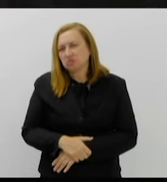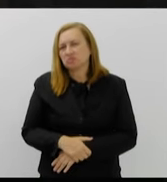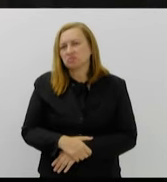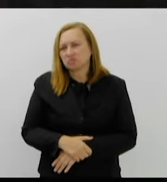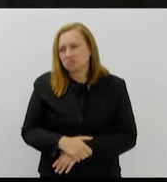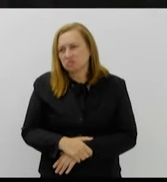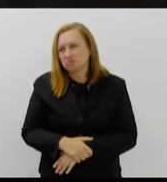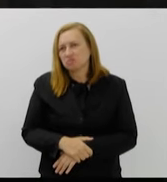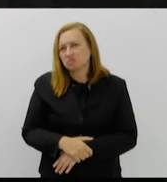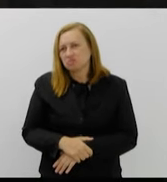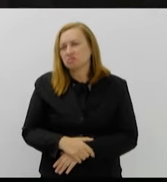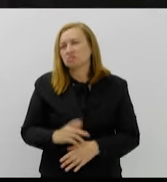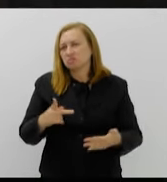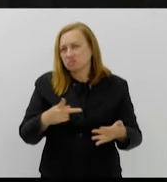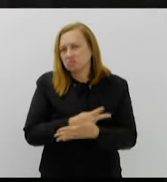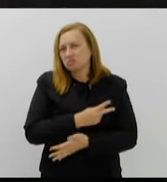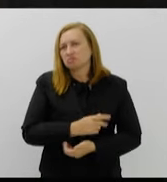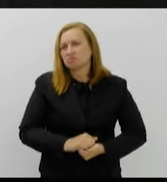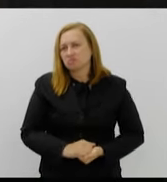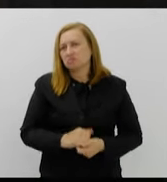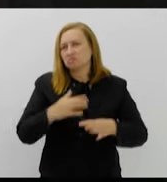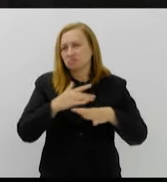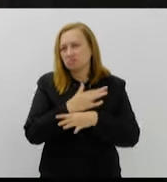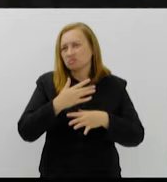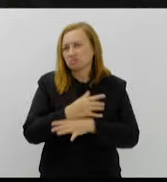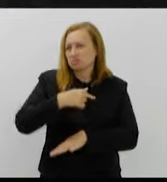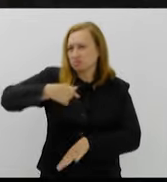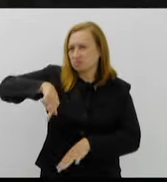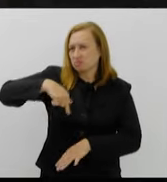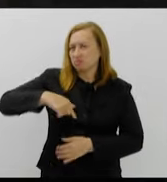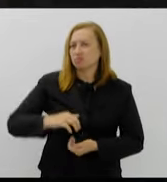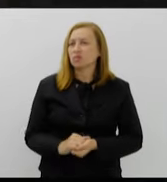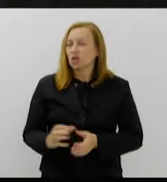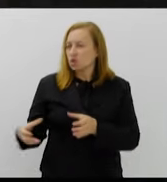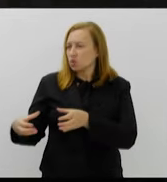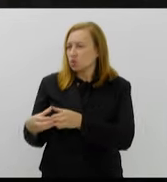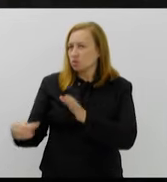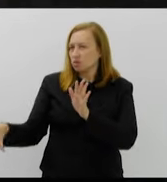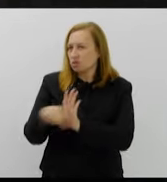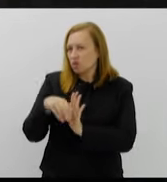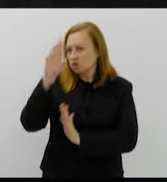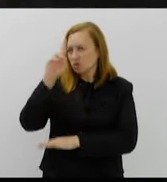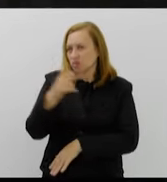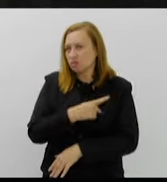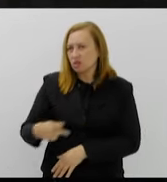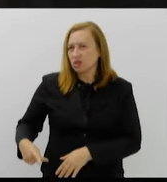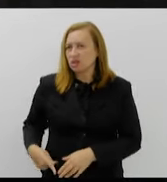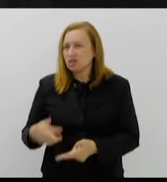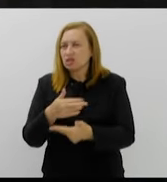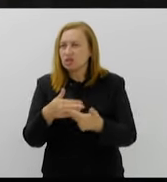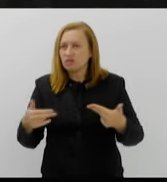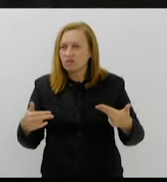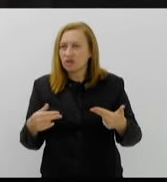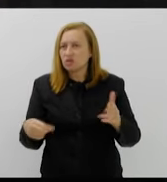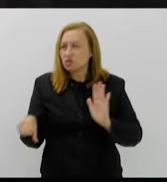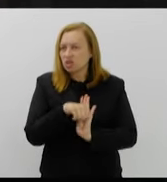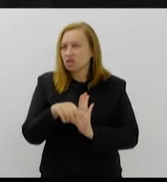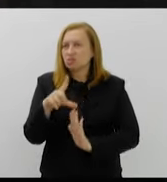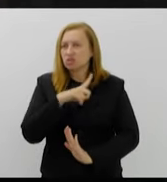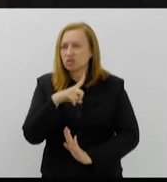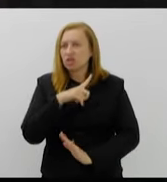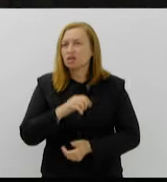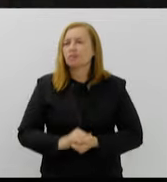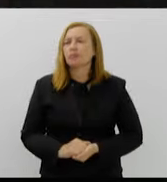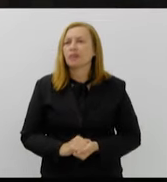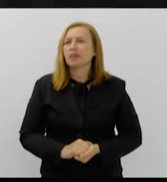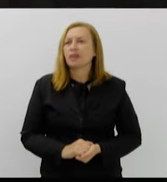absurdo que acontece na cidade de Queimados essa quadrilha Presidente incorrem diversos crimes entre eles